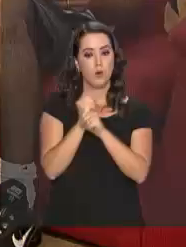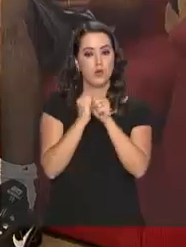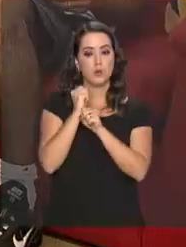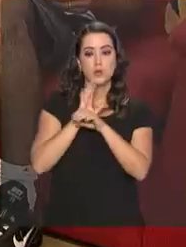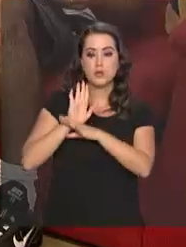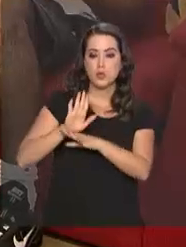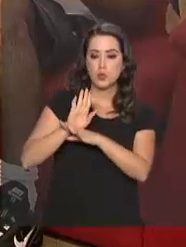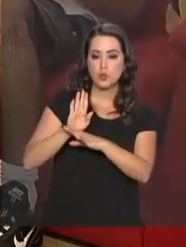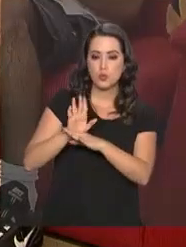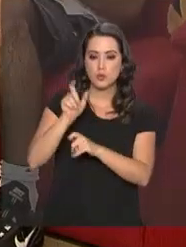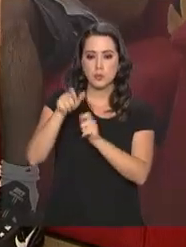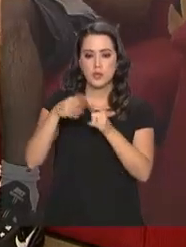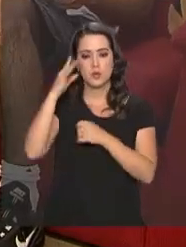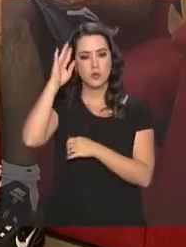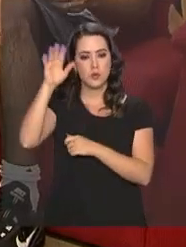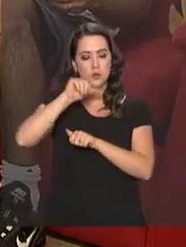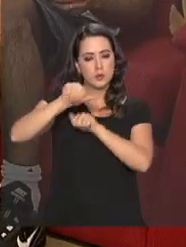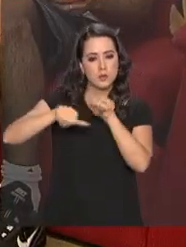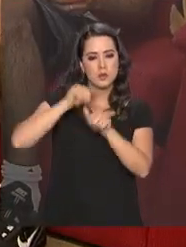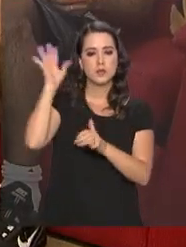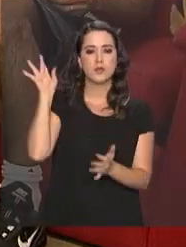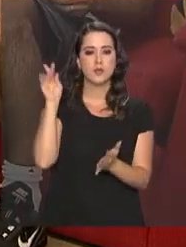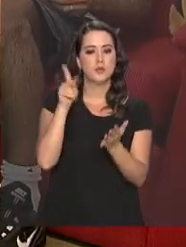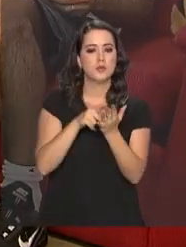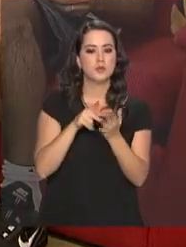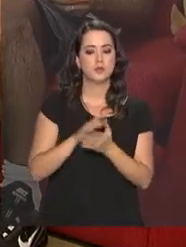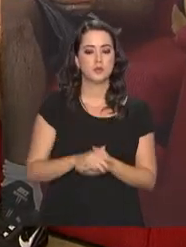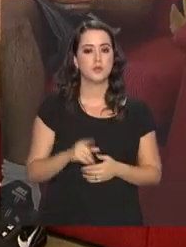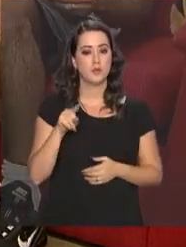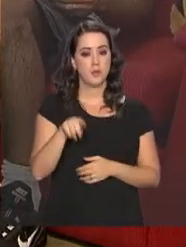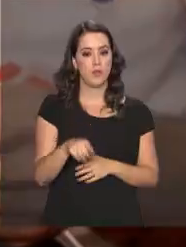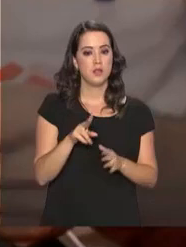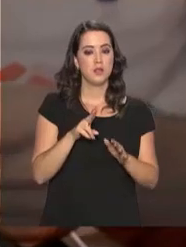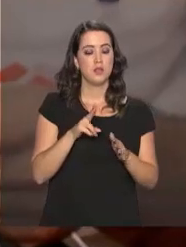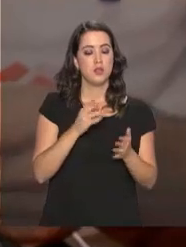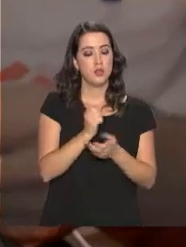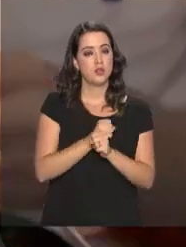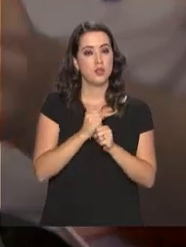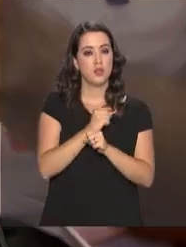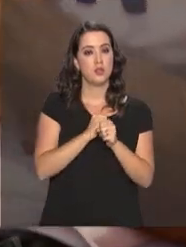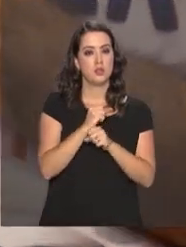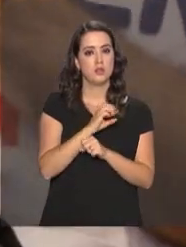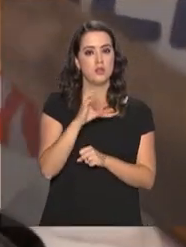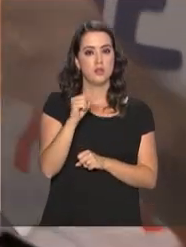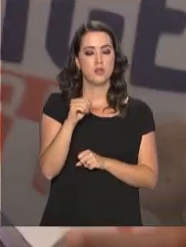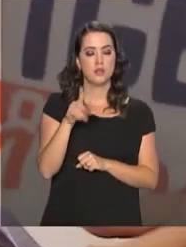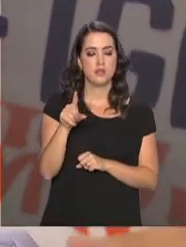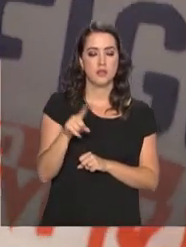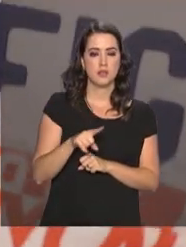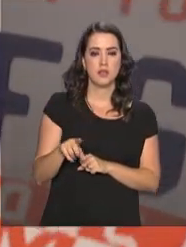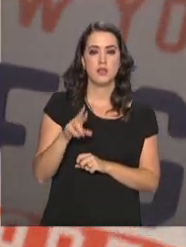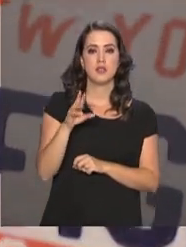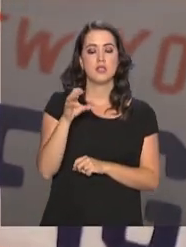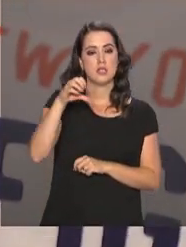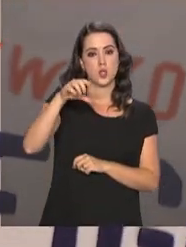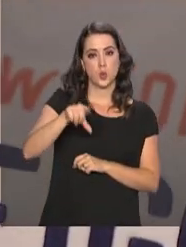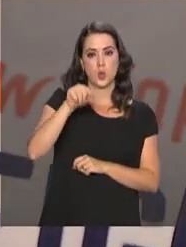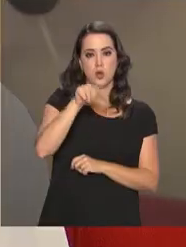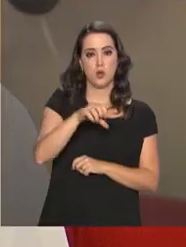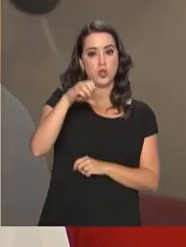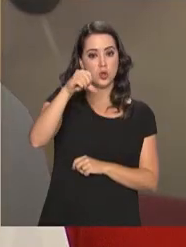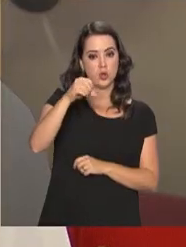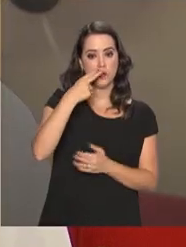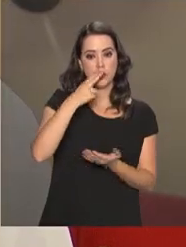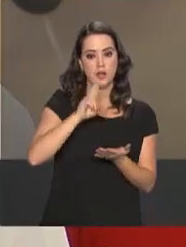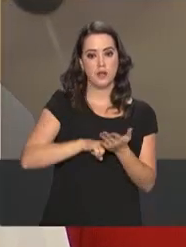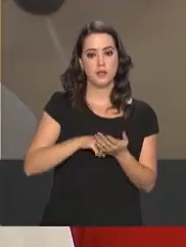sonhos saiam do papel e se tornem realidade. Neste ano, César está levando para casa 9 cartinhas. O